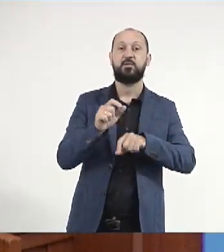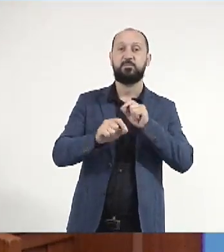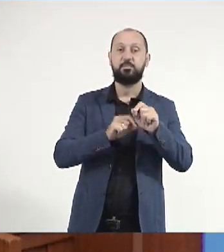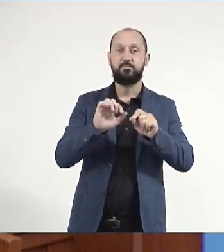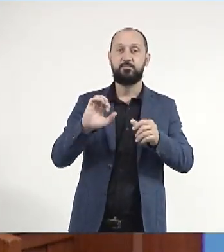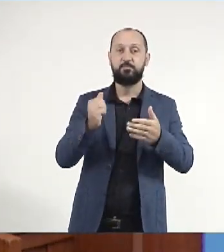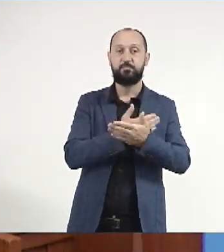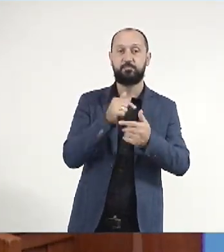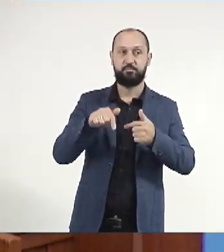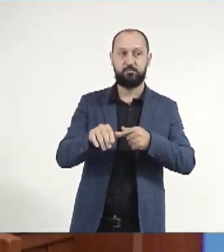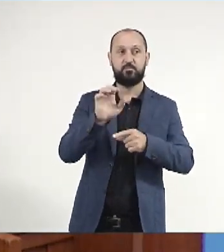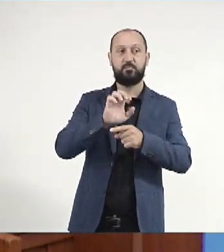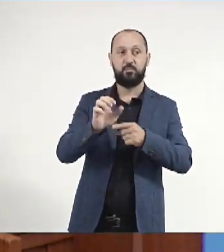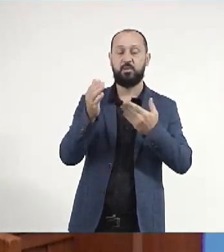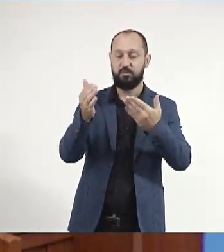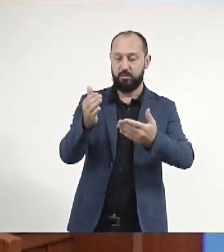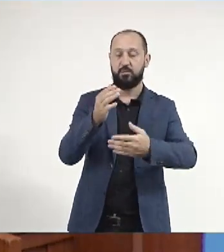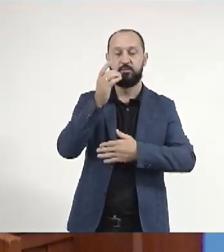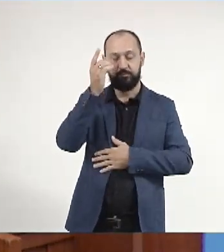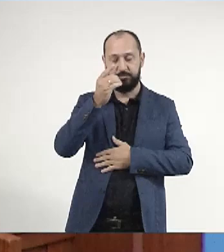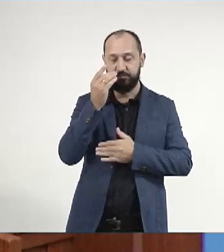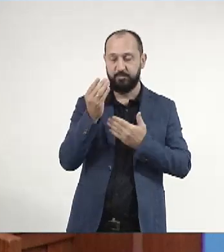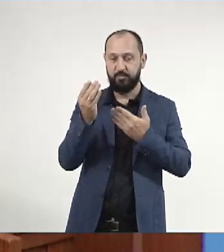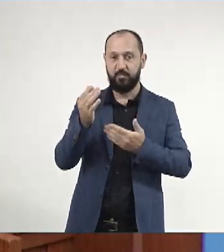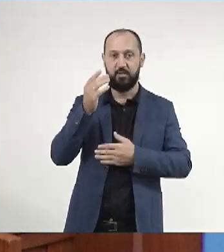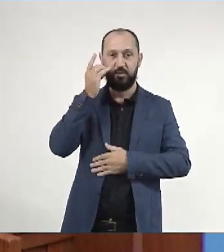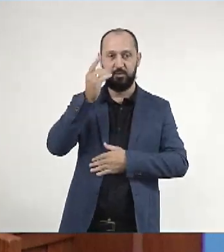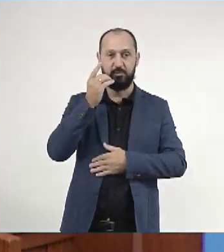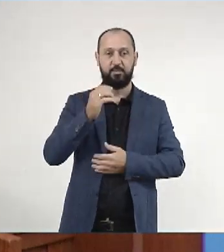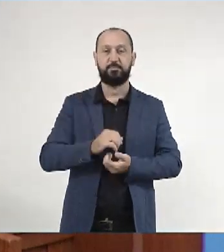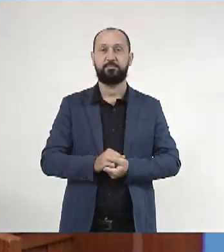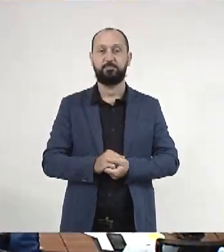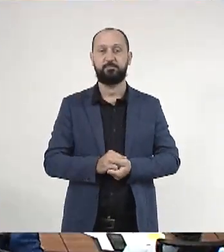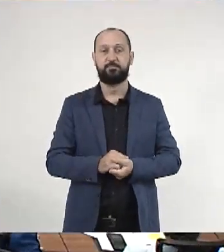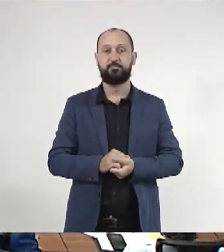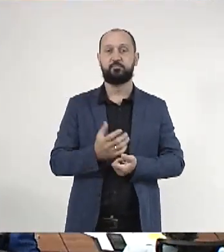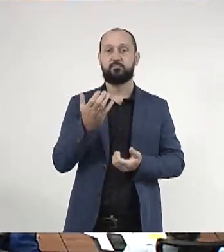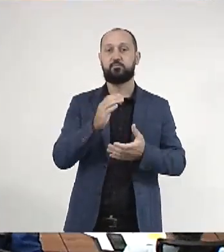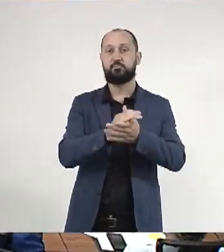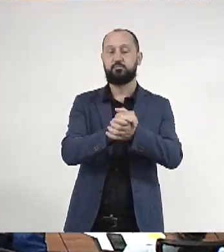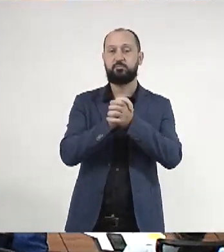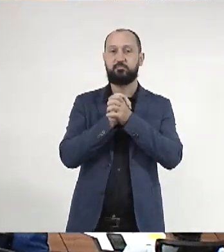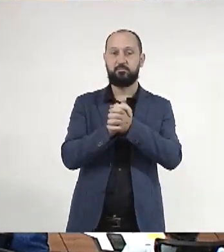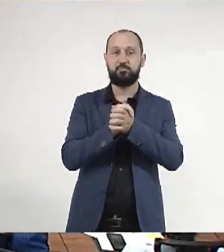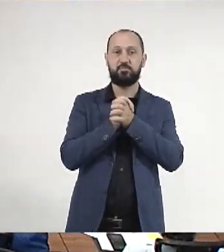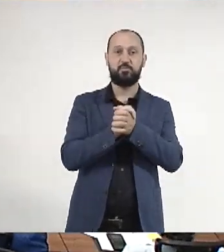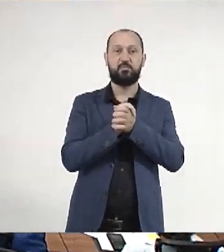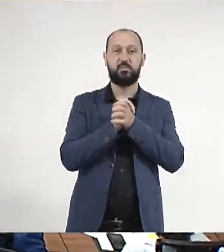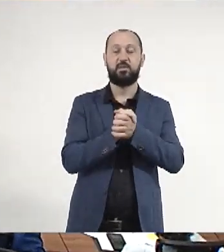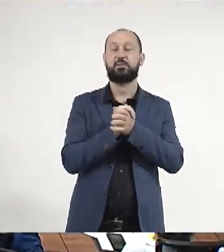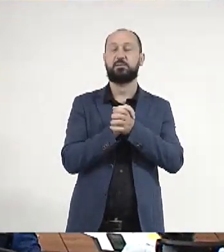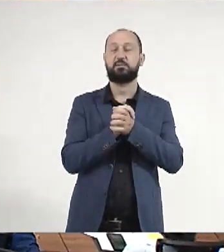que acontece aqui no Estado. Concedo uma parte a Vossa Excelência. Parabenizar